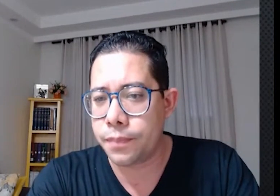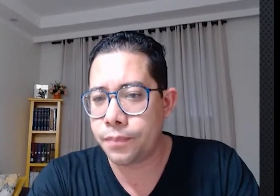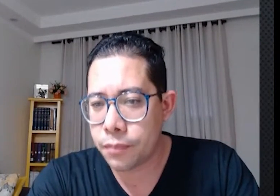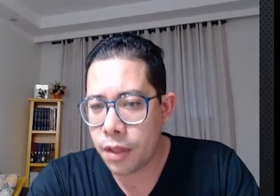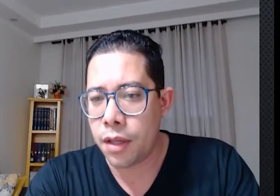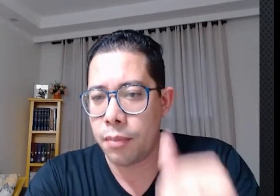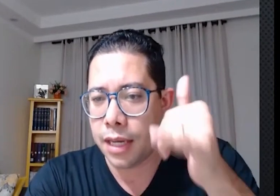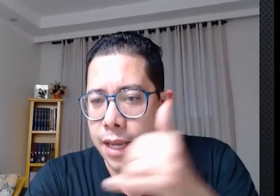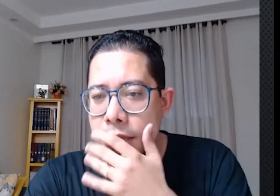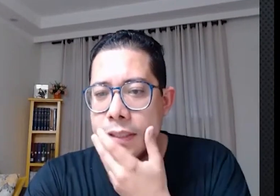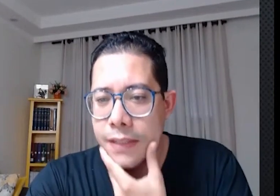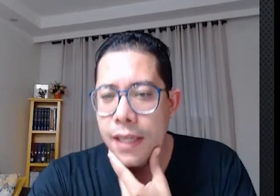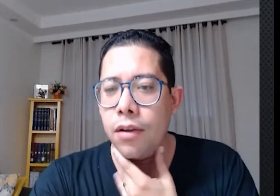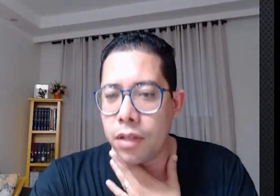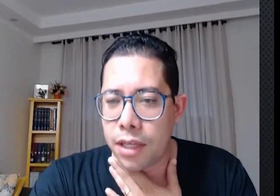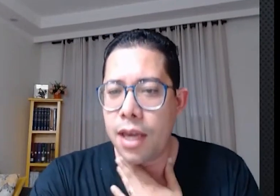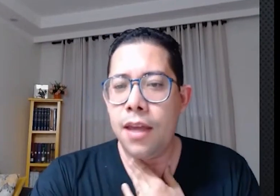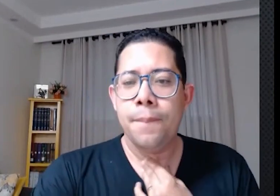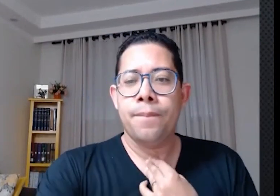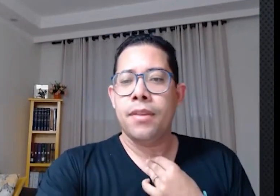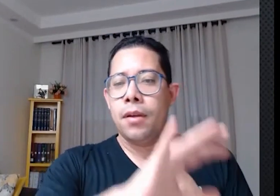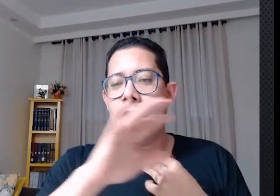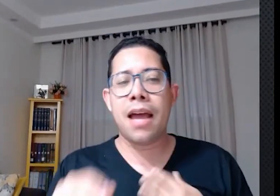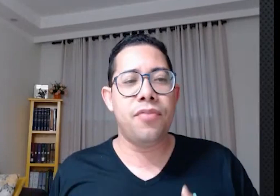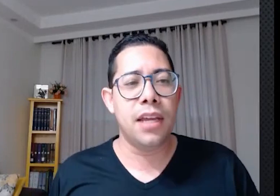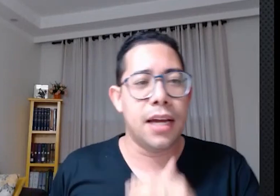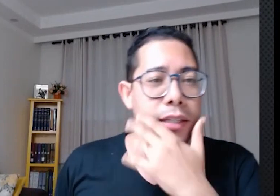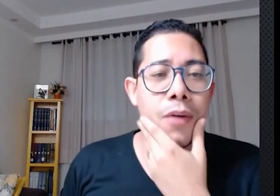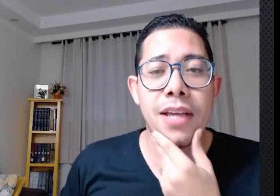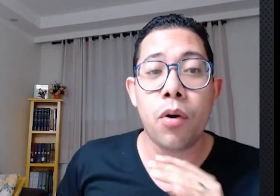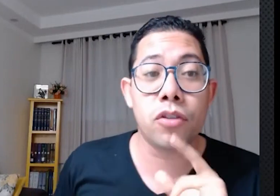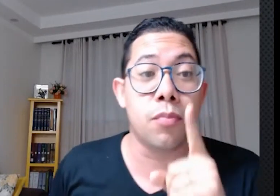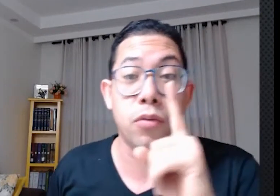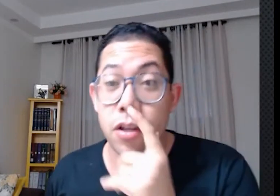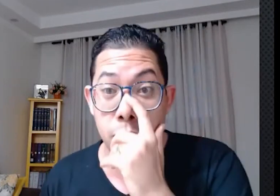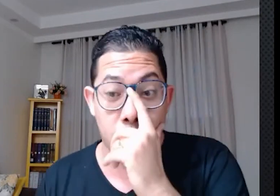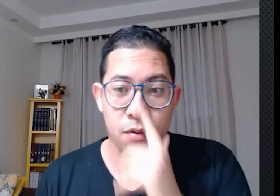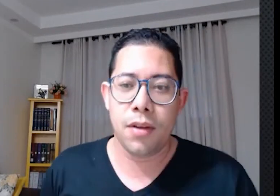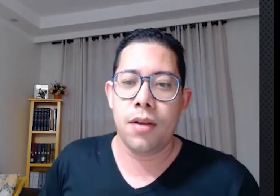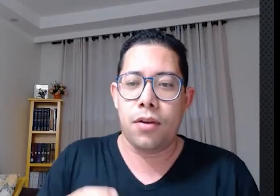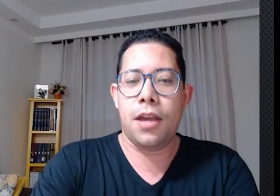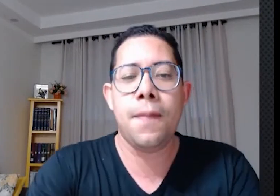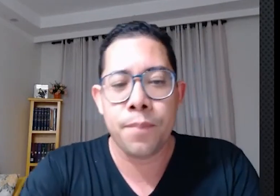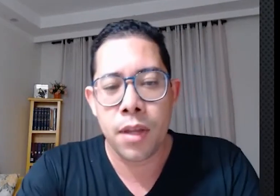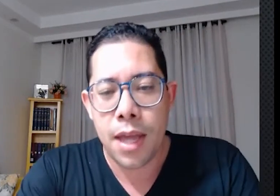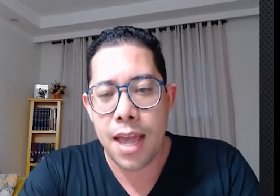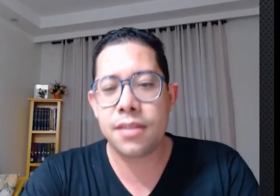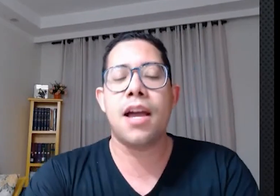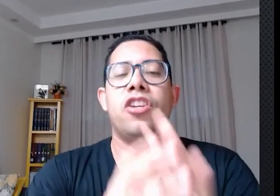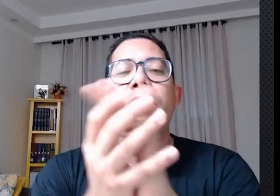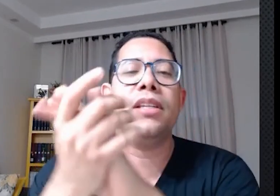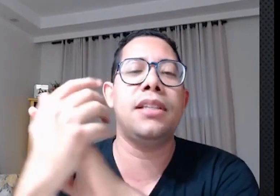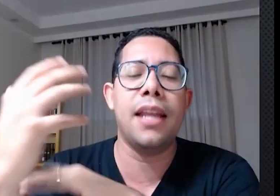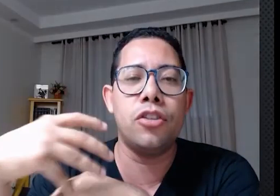perfeito. Beleza, sim, ok, maravilha. Então esse é o resumão do resumão, ok?